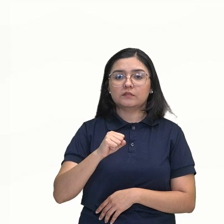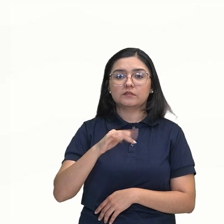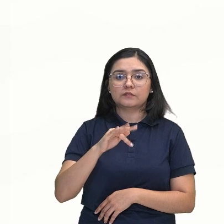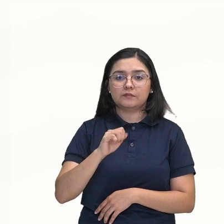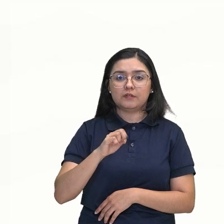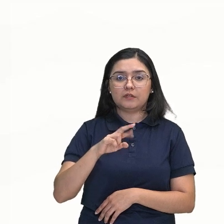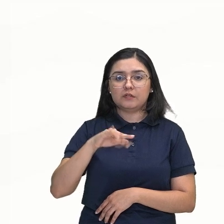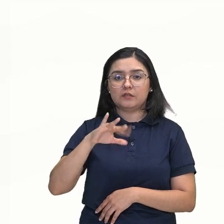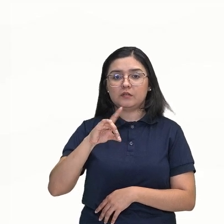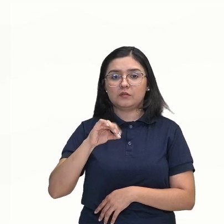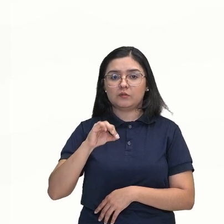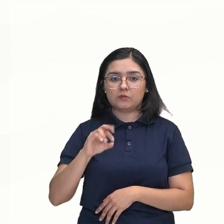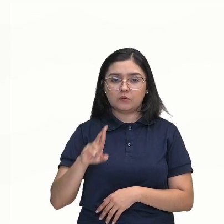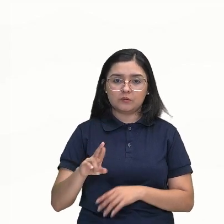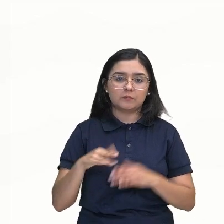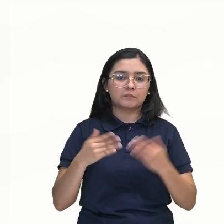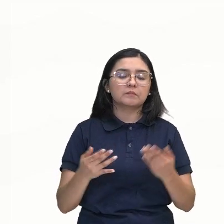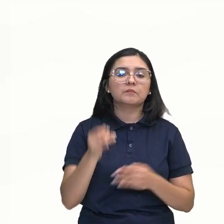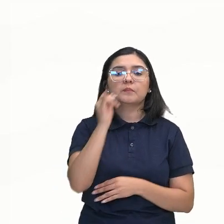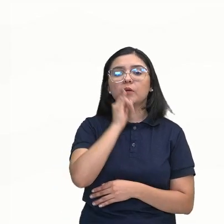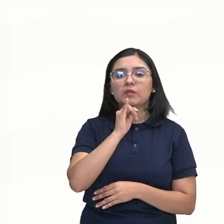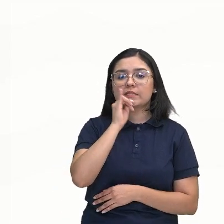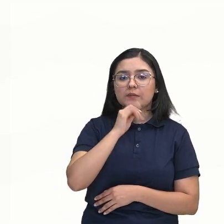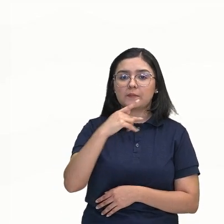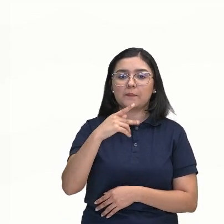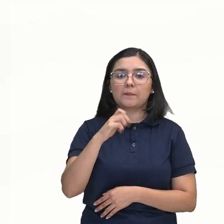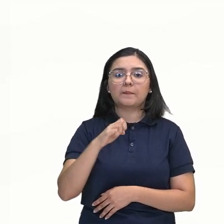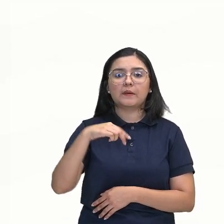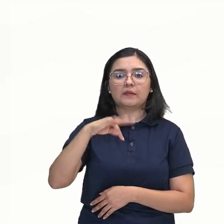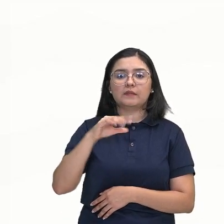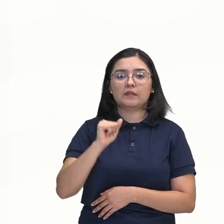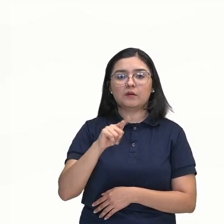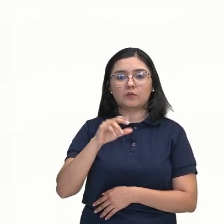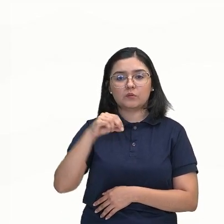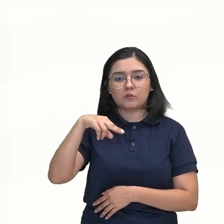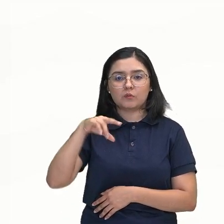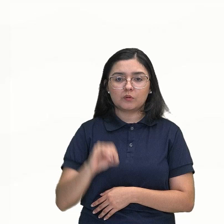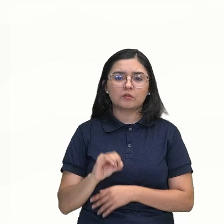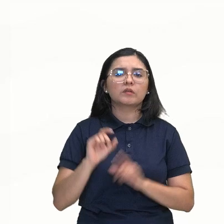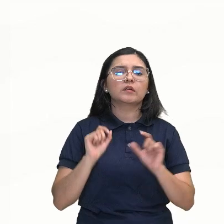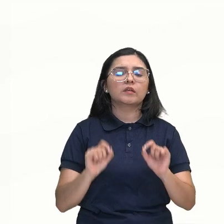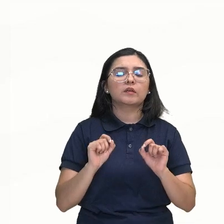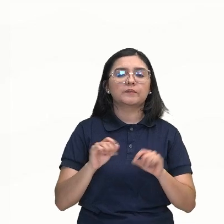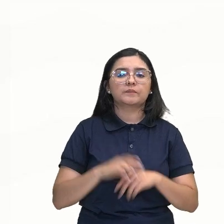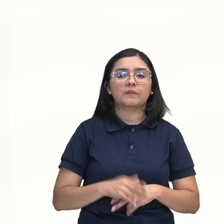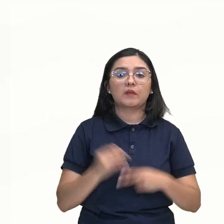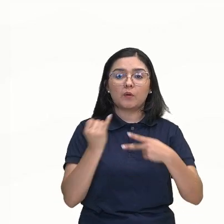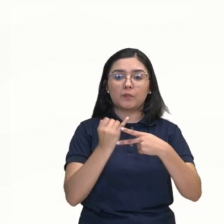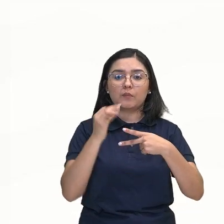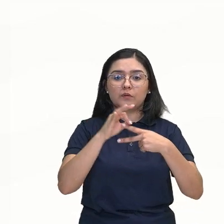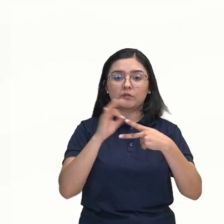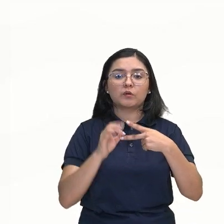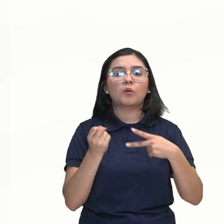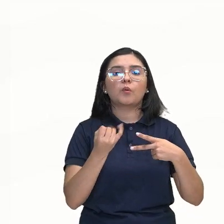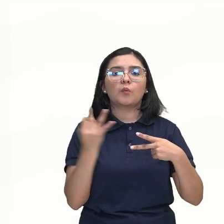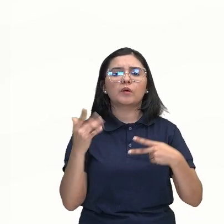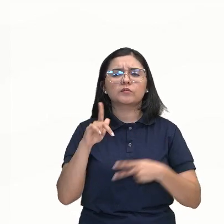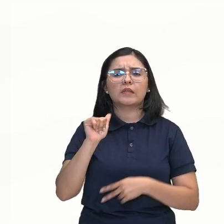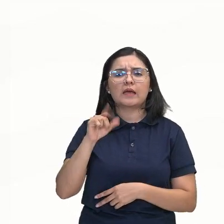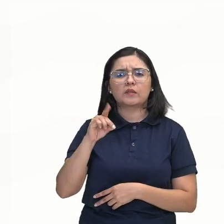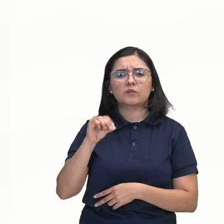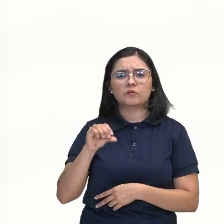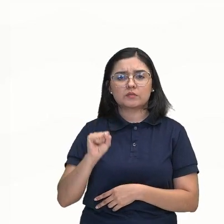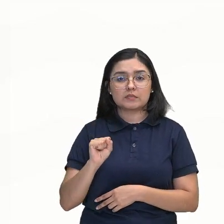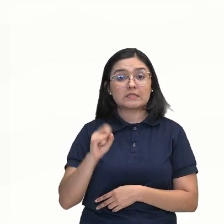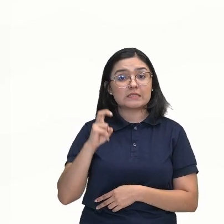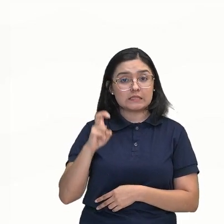Considere um pentágono. Então, quem é o pentágono? É o nosso polígono de 5 lados,